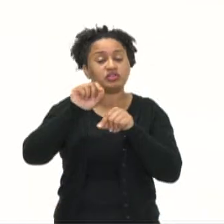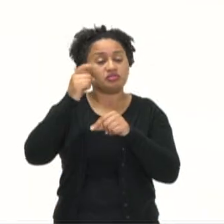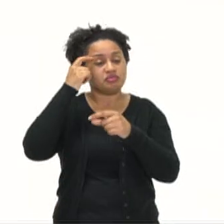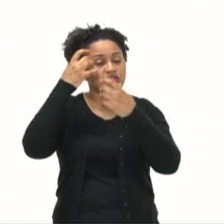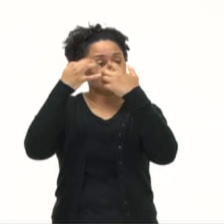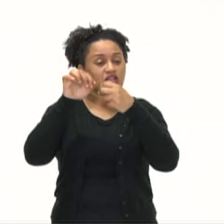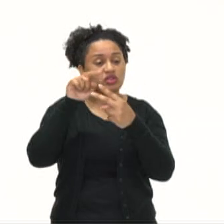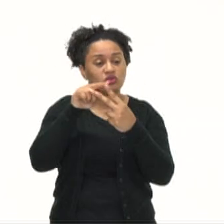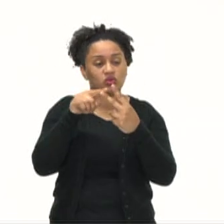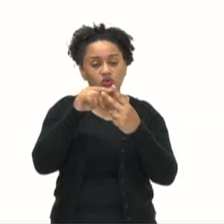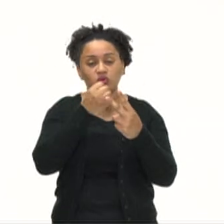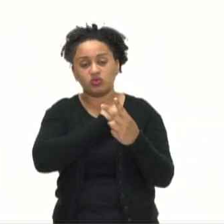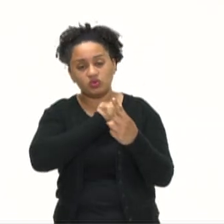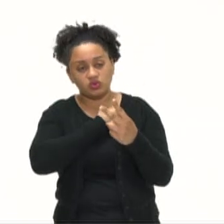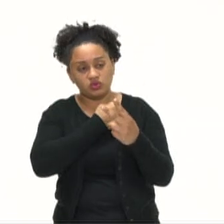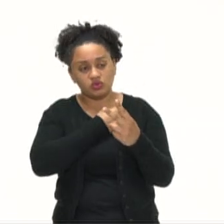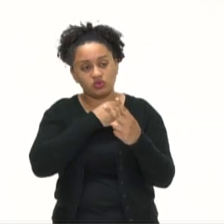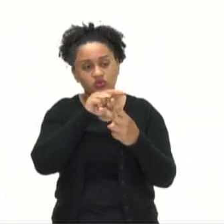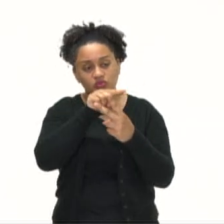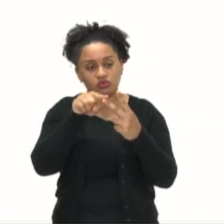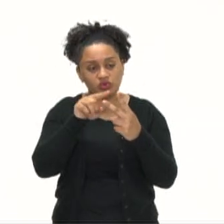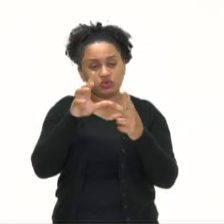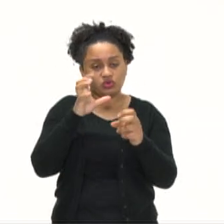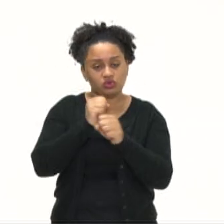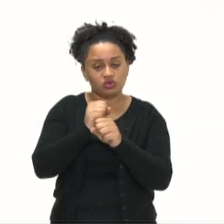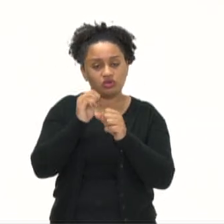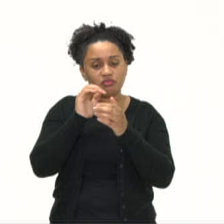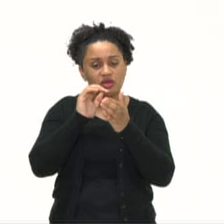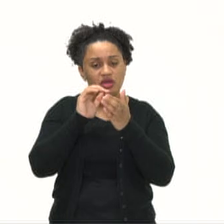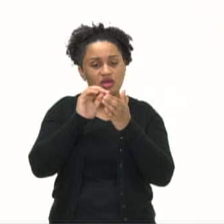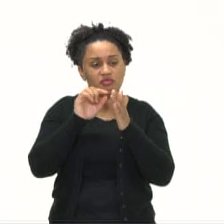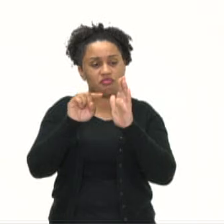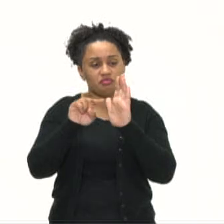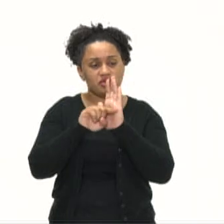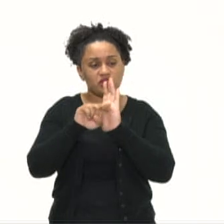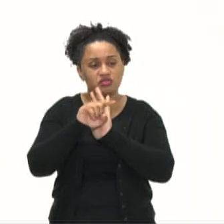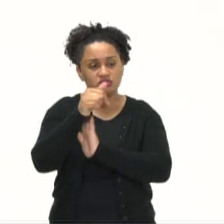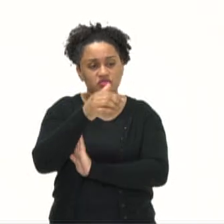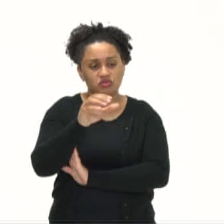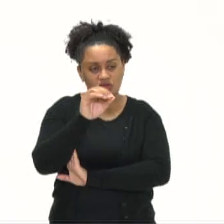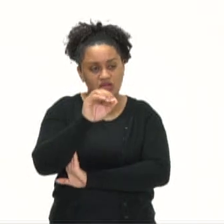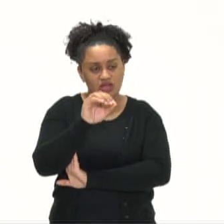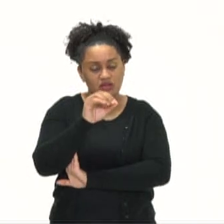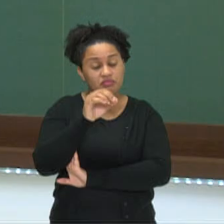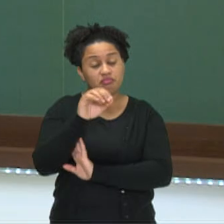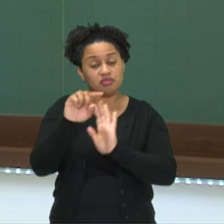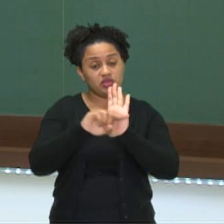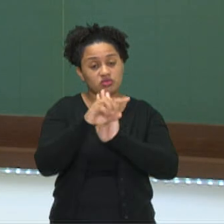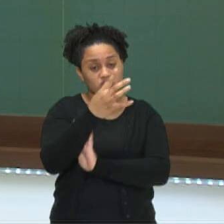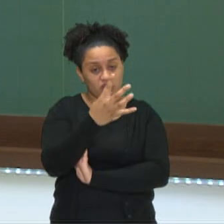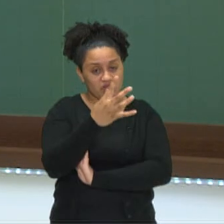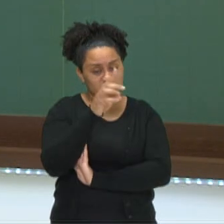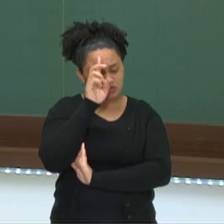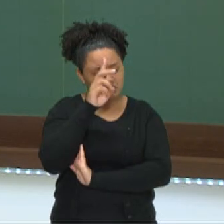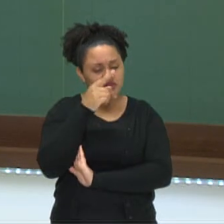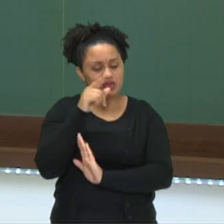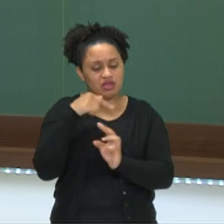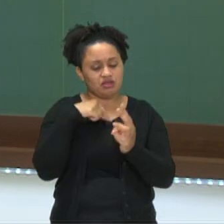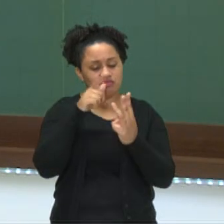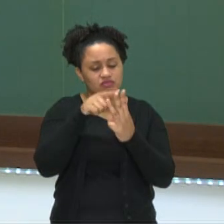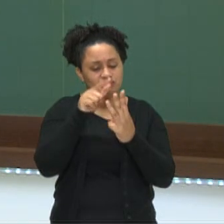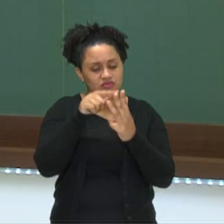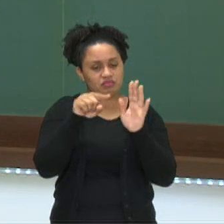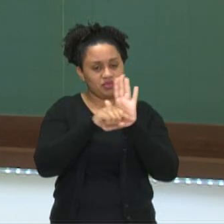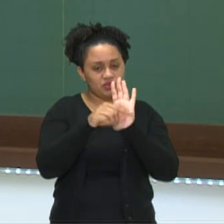2 números que somados dão menos 4. Lembrem que menos 4 é o termo central, não é?